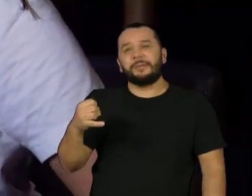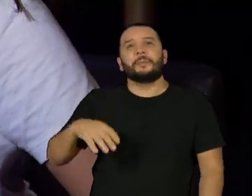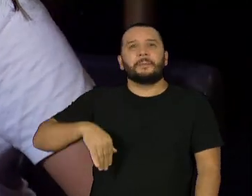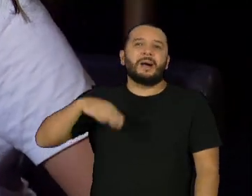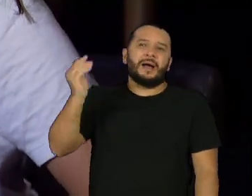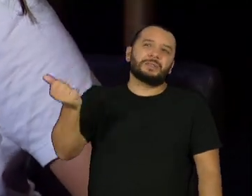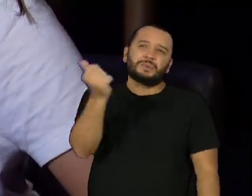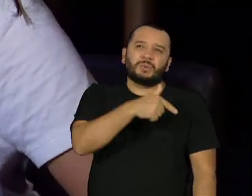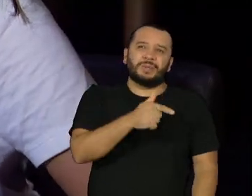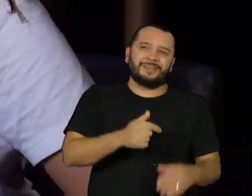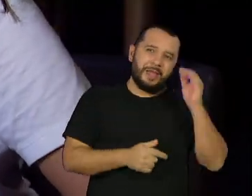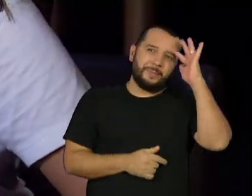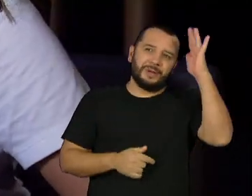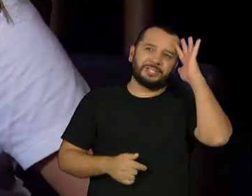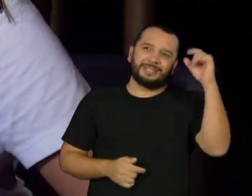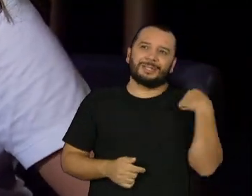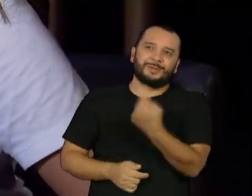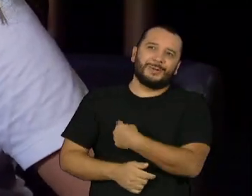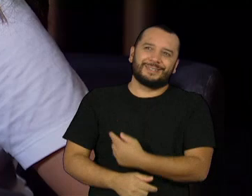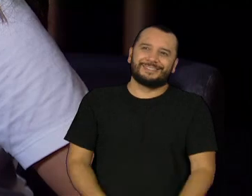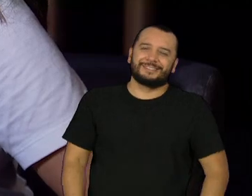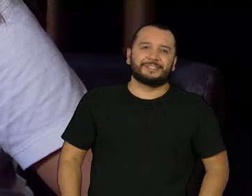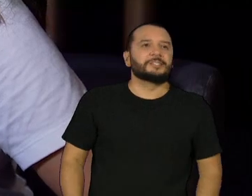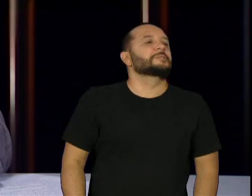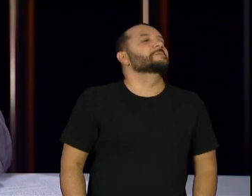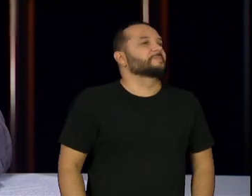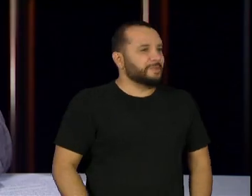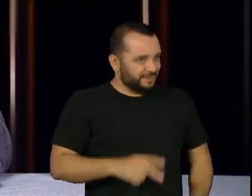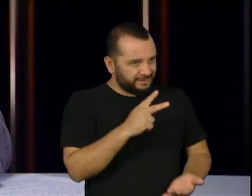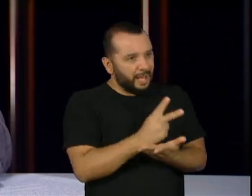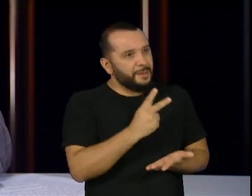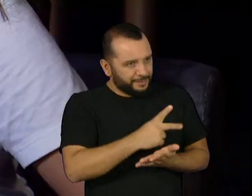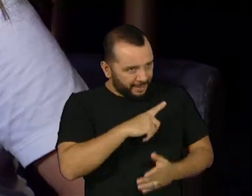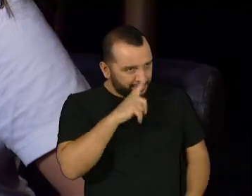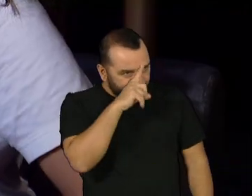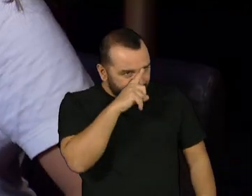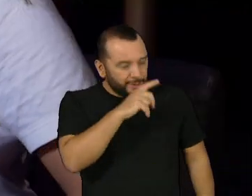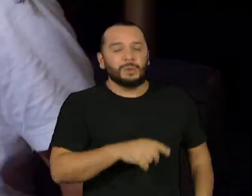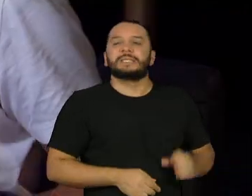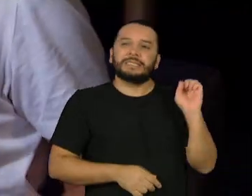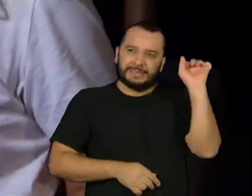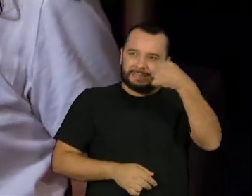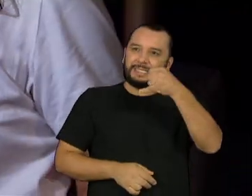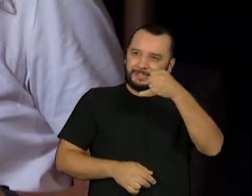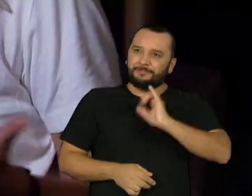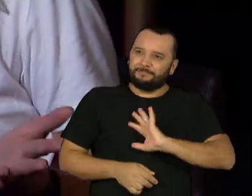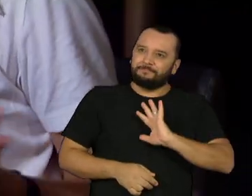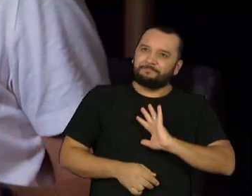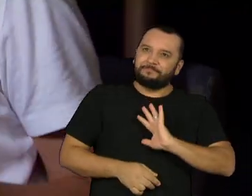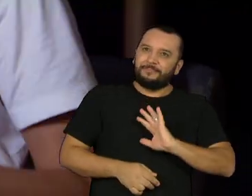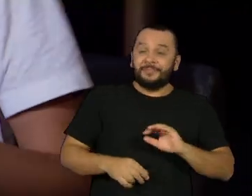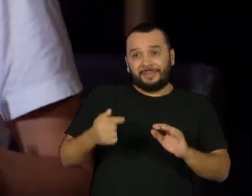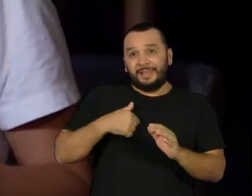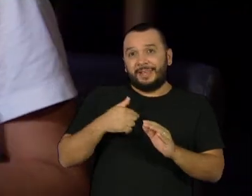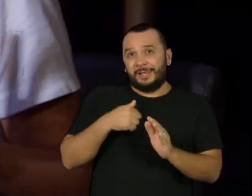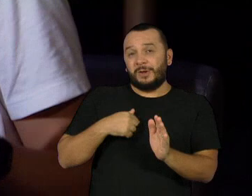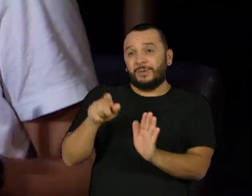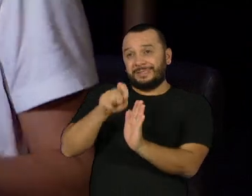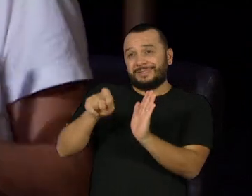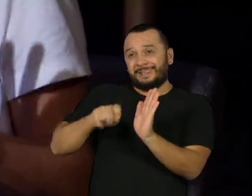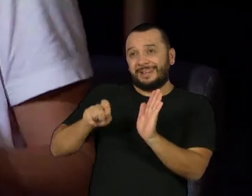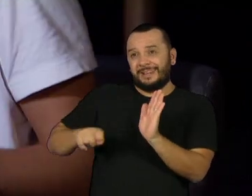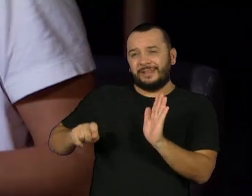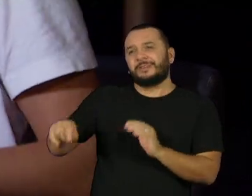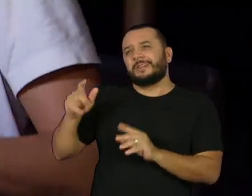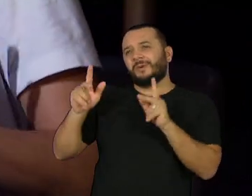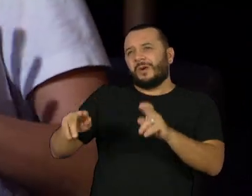própria imaginação pode conceber. Sim, sempre vai ter. E eu acho que assim, pelo menos o jeito que eu escrevo, eu suponho que muita gente